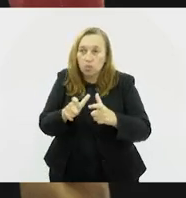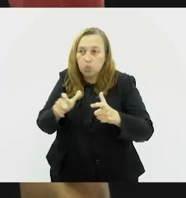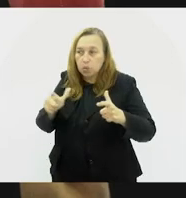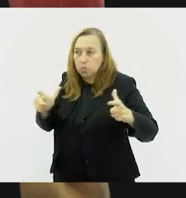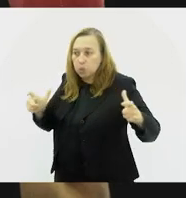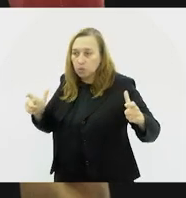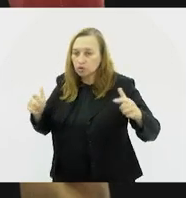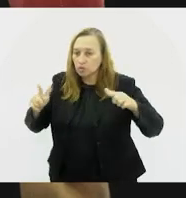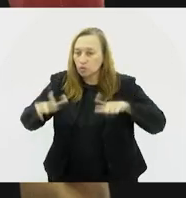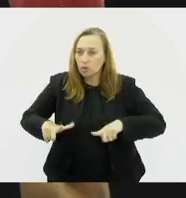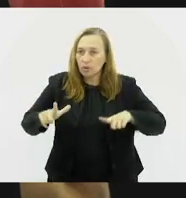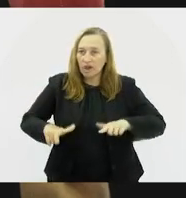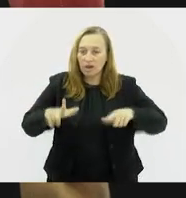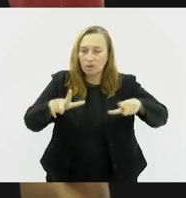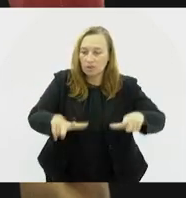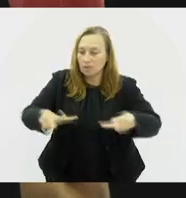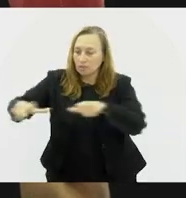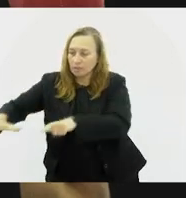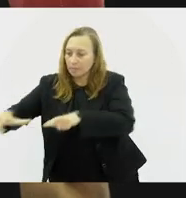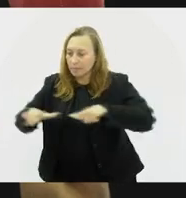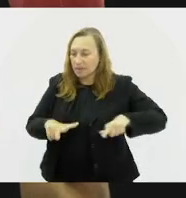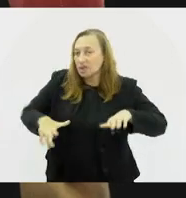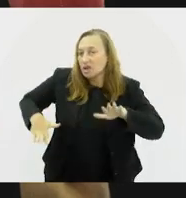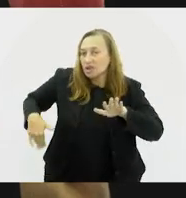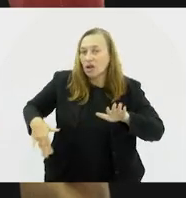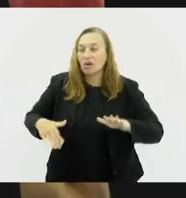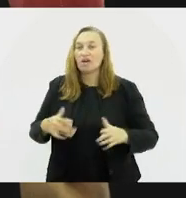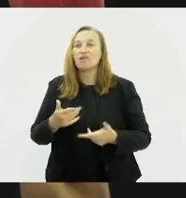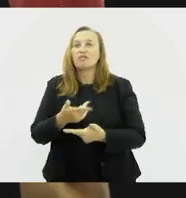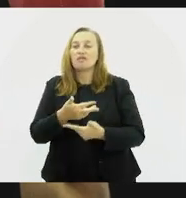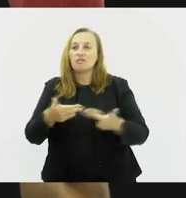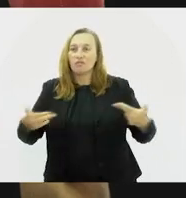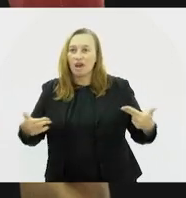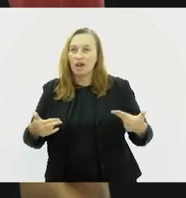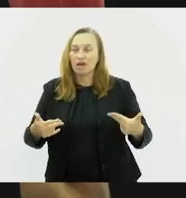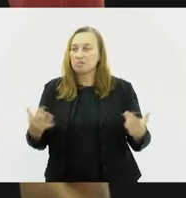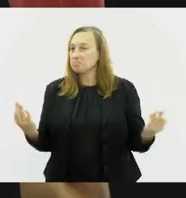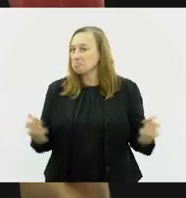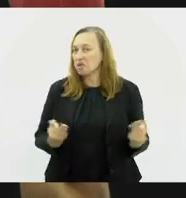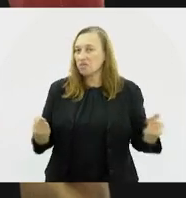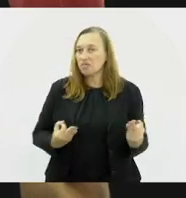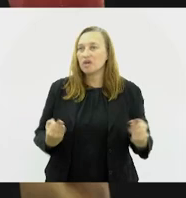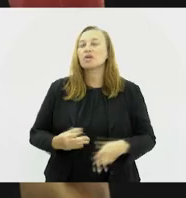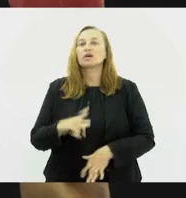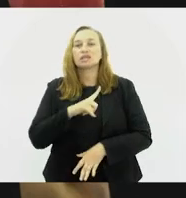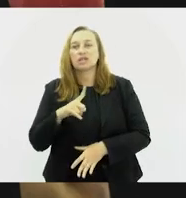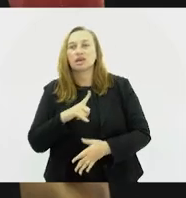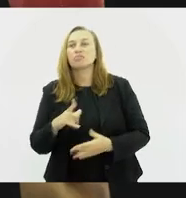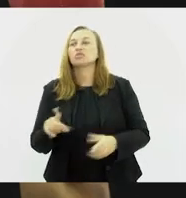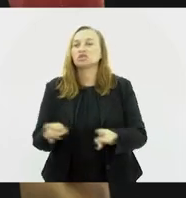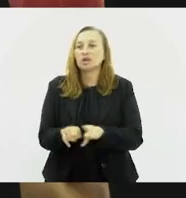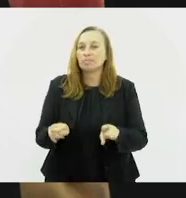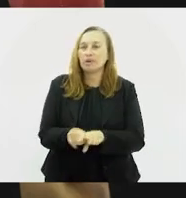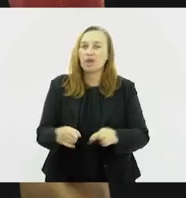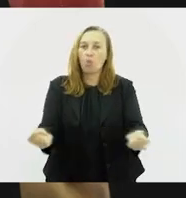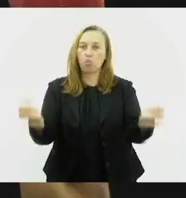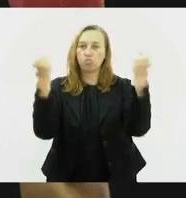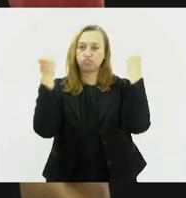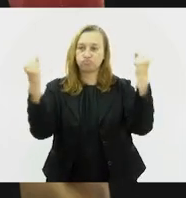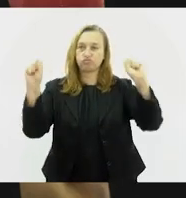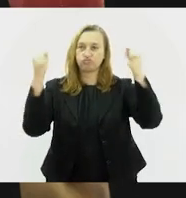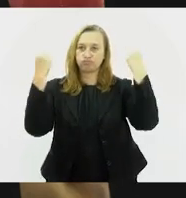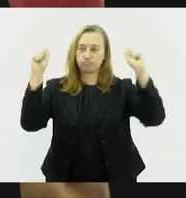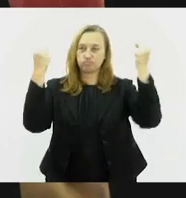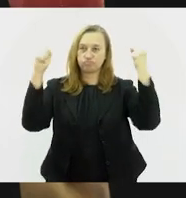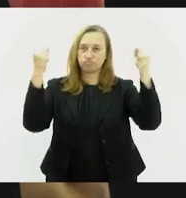tratando 3 milhões de litros d'água. E é um parque fantástico. Nós temos a musculação, que funciona no